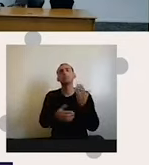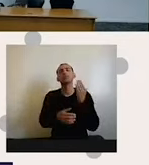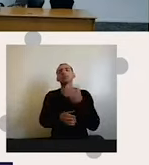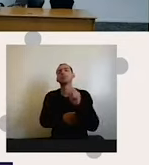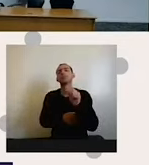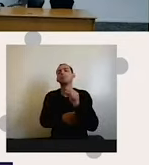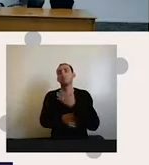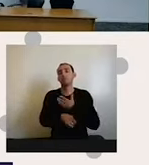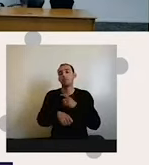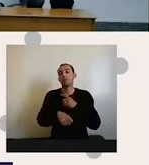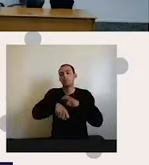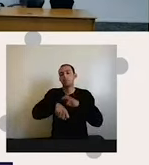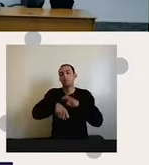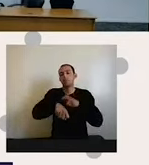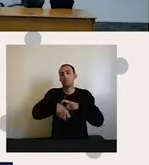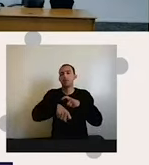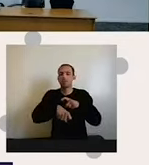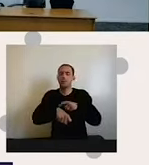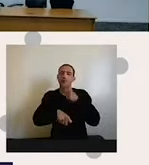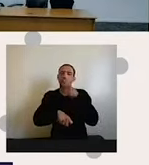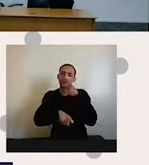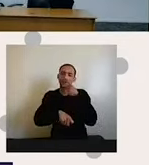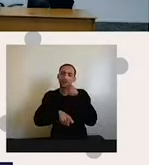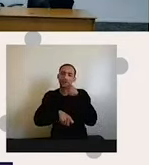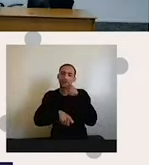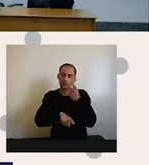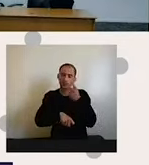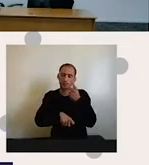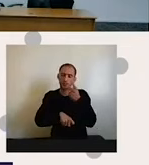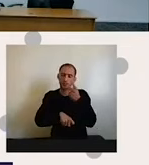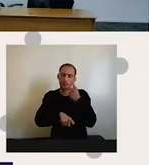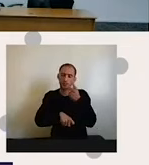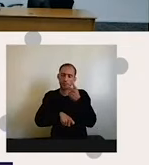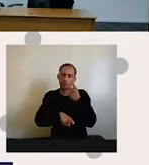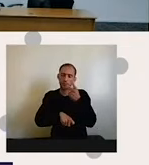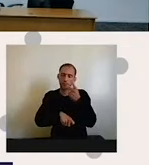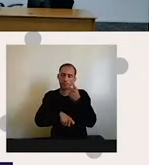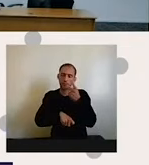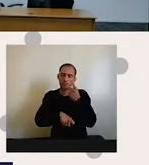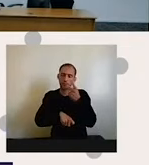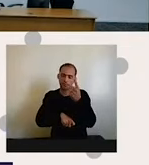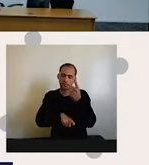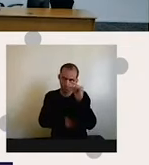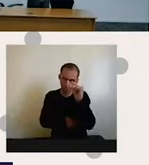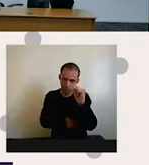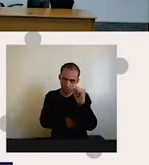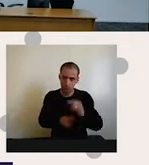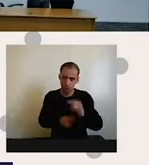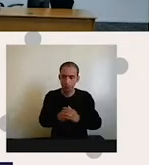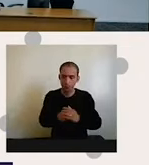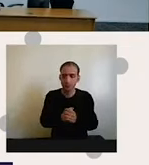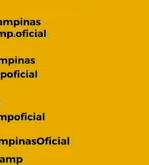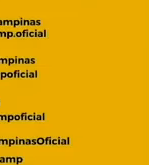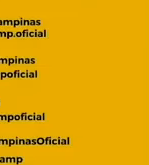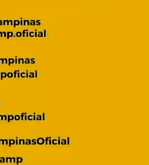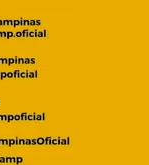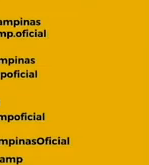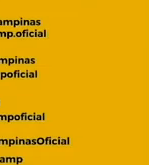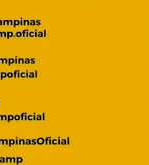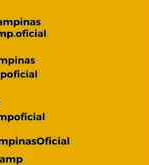Tá bom. Bom, como que nós vamos suspeitar? Eu vou olhar no relatório do PCMSO. Quanto que